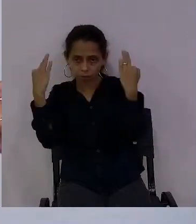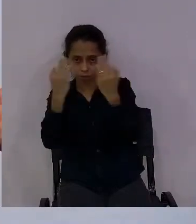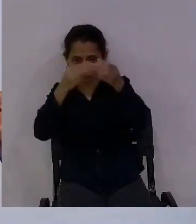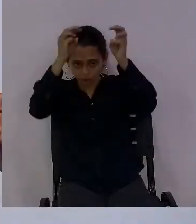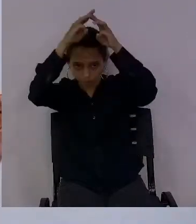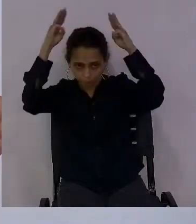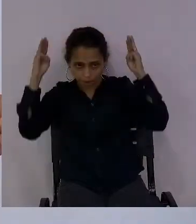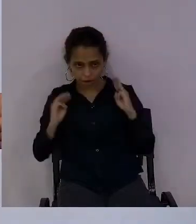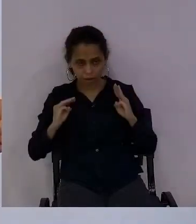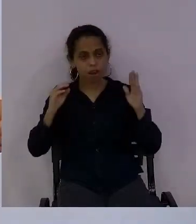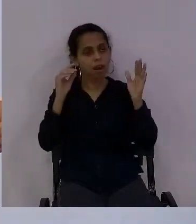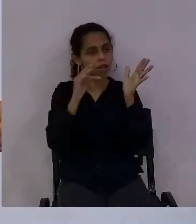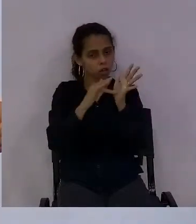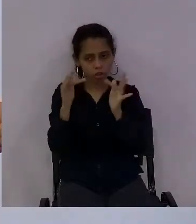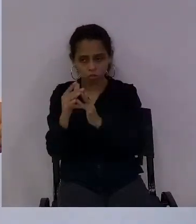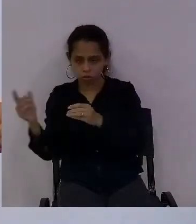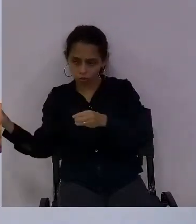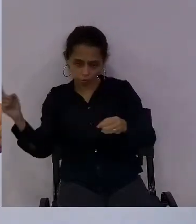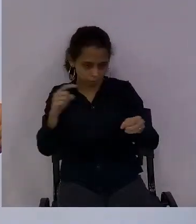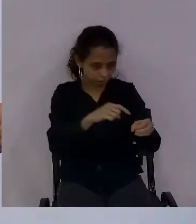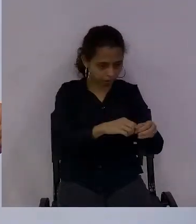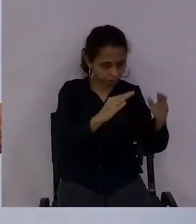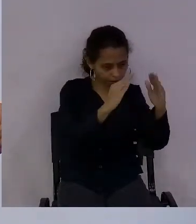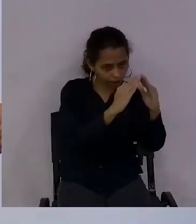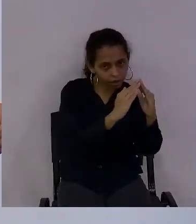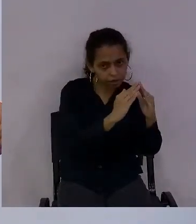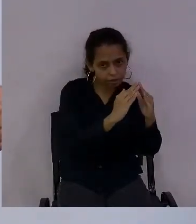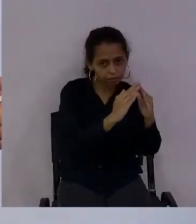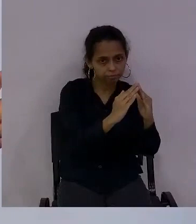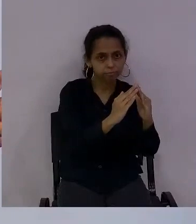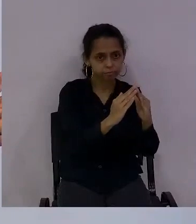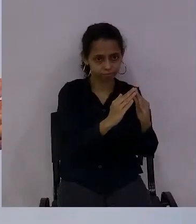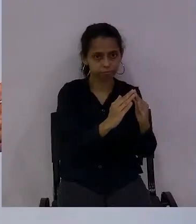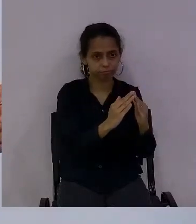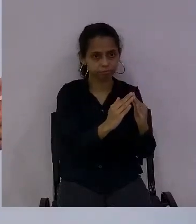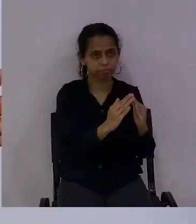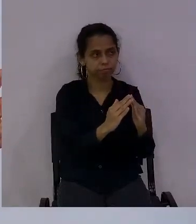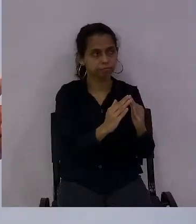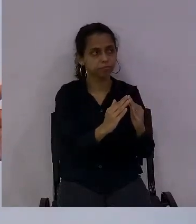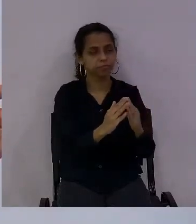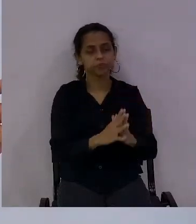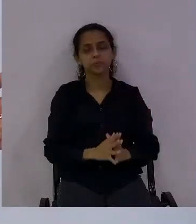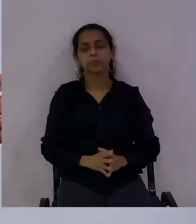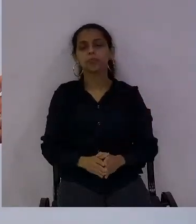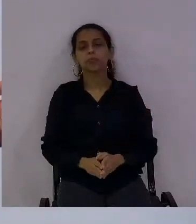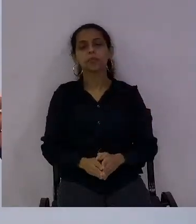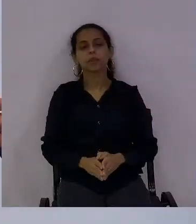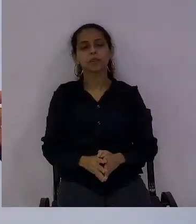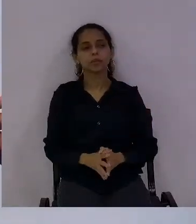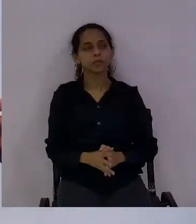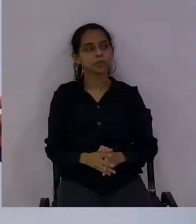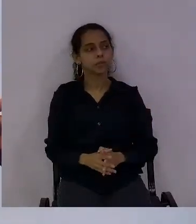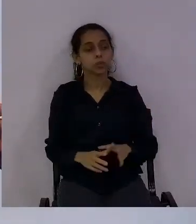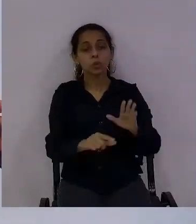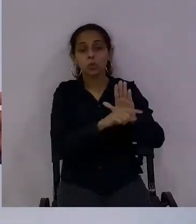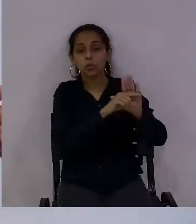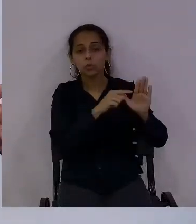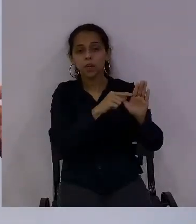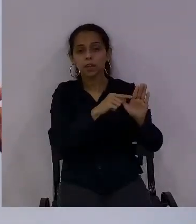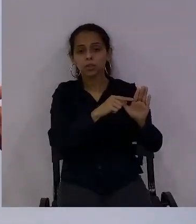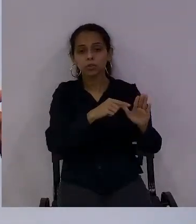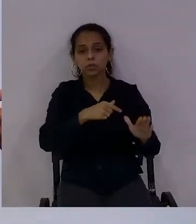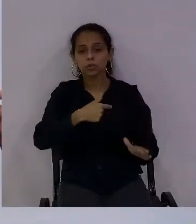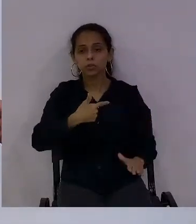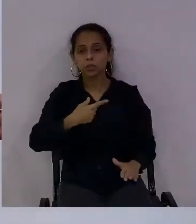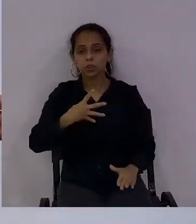E esta etapa da consagração do menino também se dá. Mas não foi só a apresentação, a consagração, o verso 24 diz,